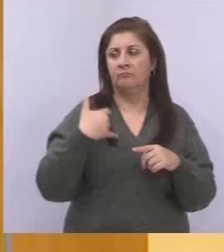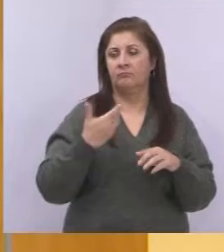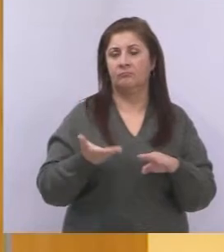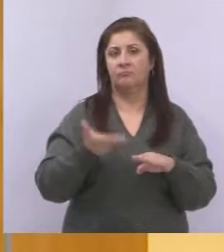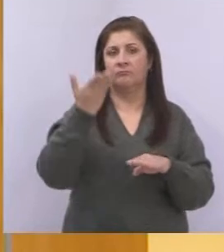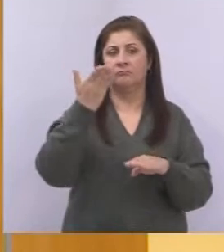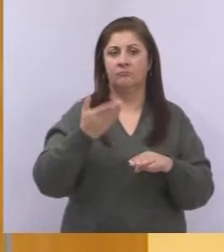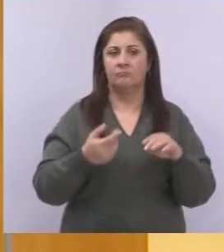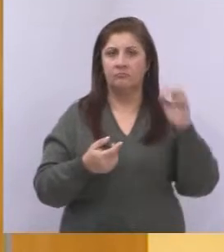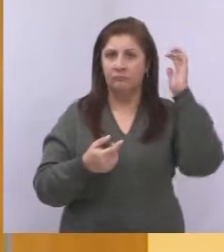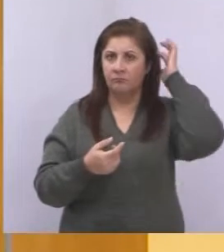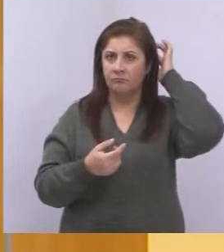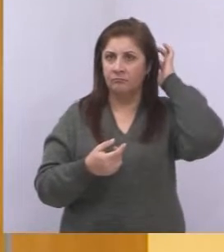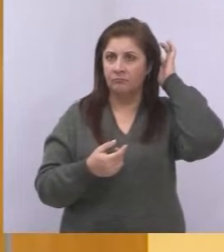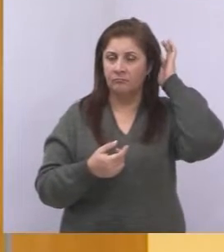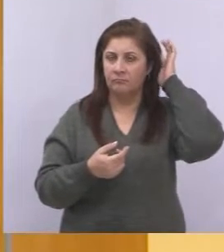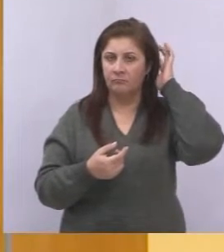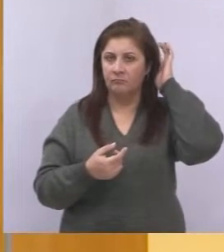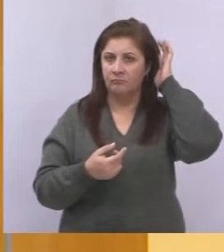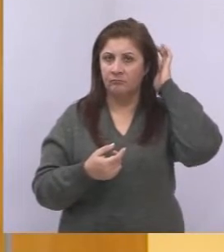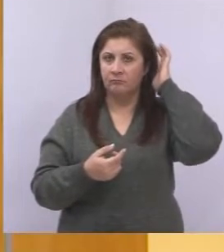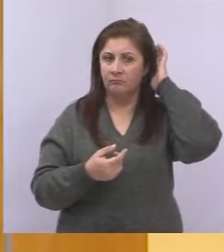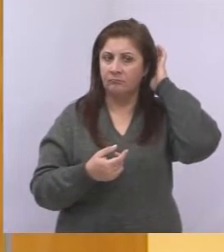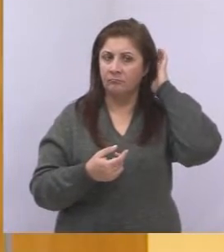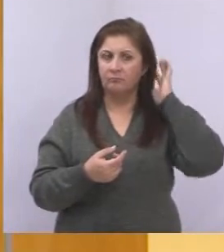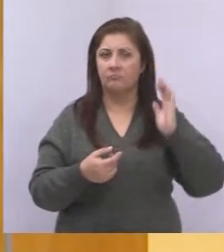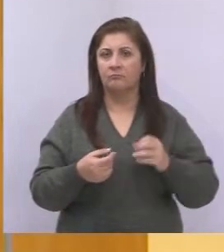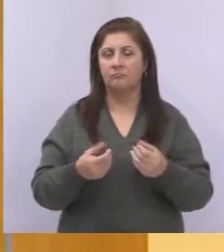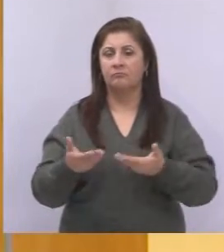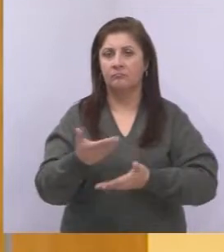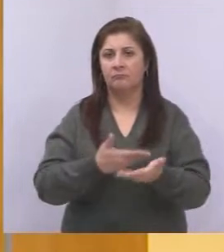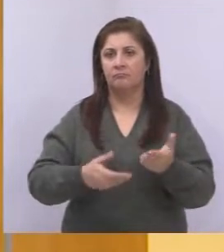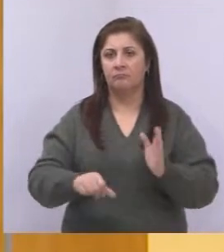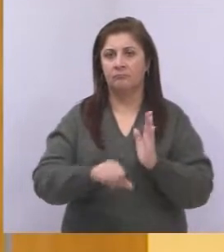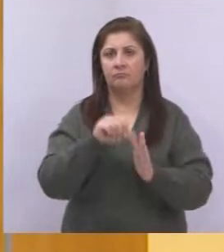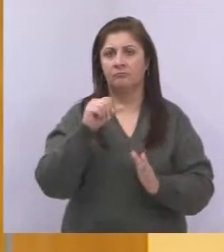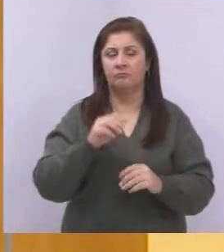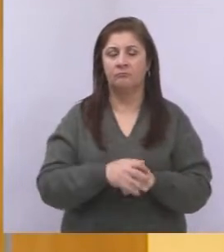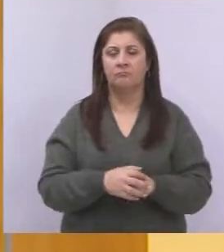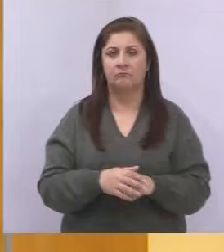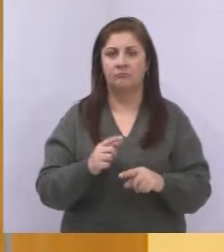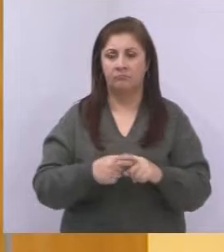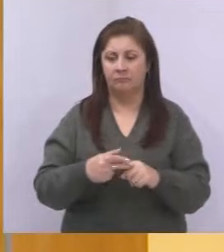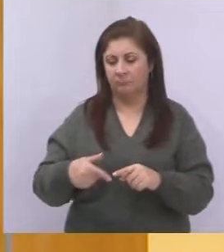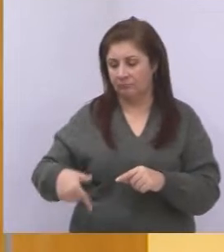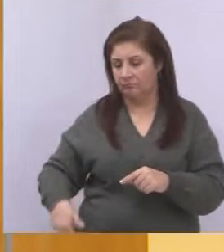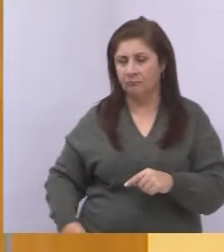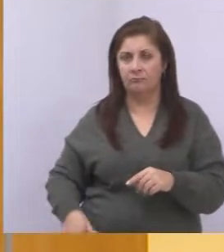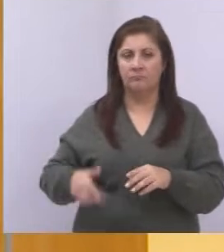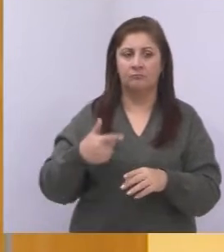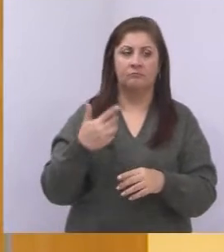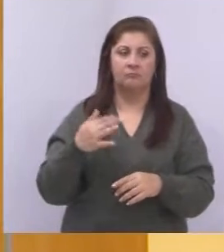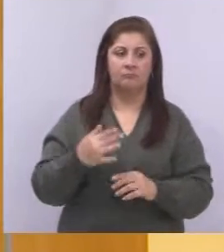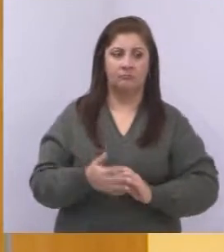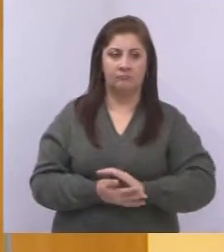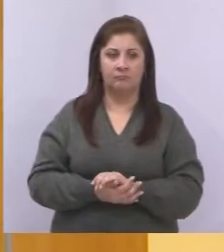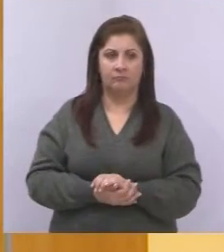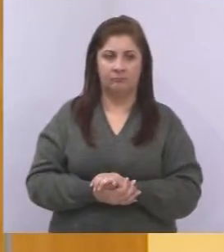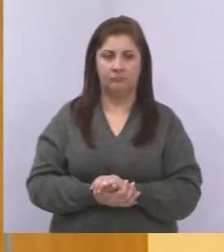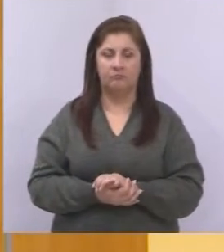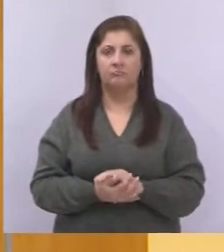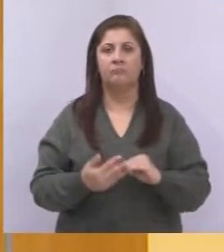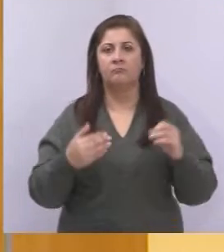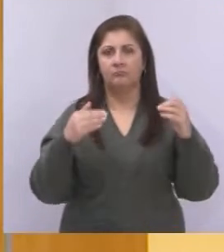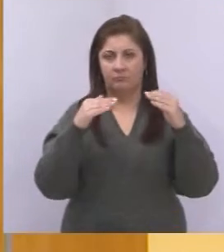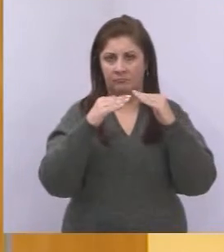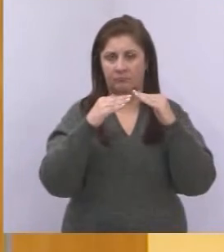daquele que deu o infarto, para poder ser atendido primeiro porque caiu e machucou a perna, correto? Esse aí eu concordo